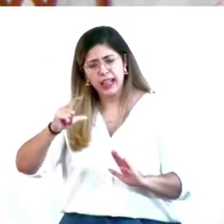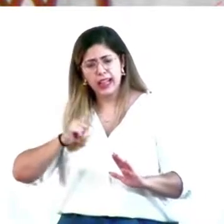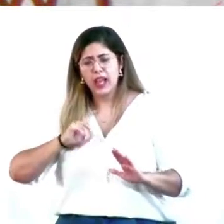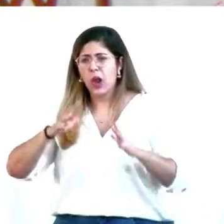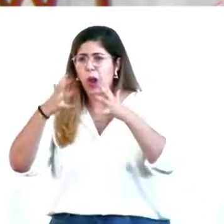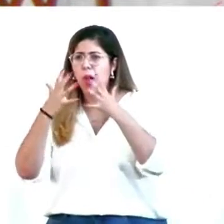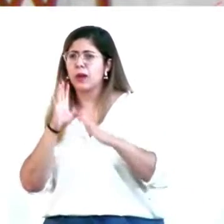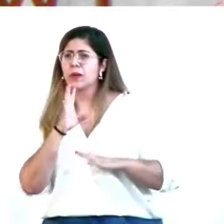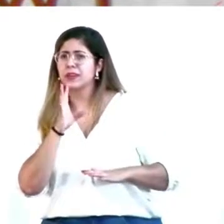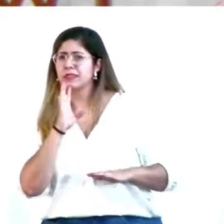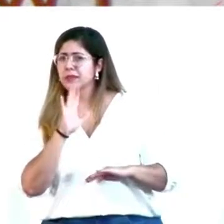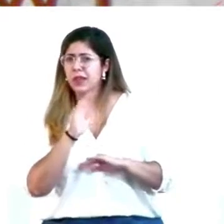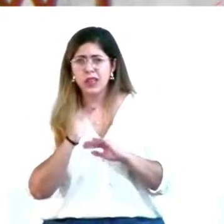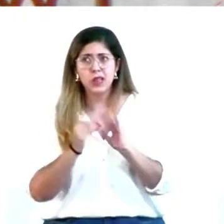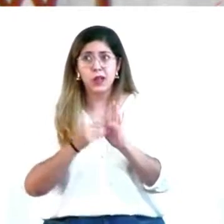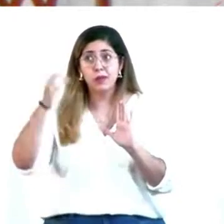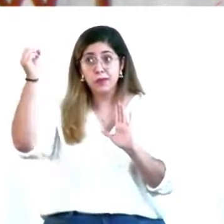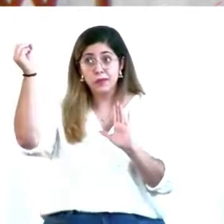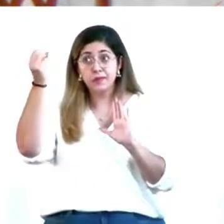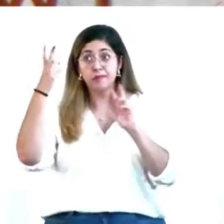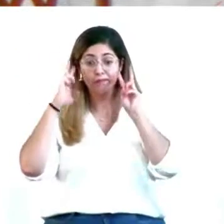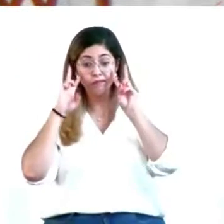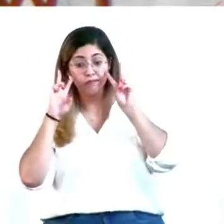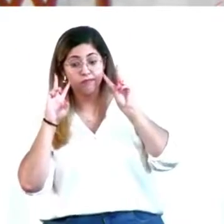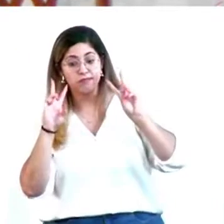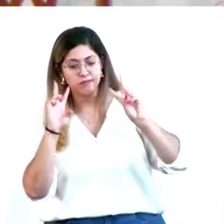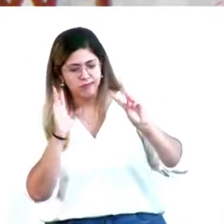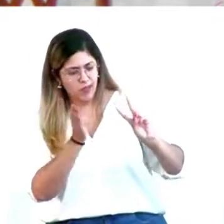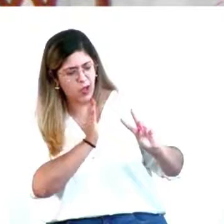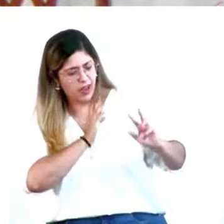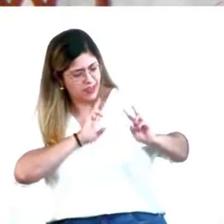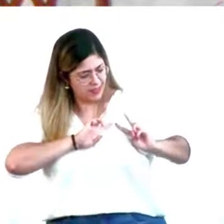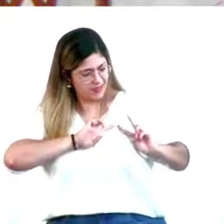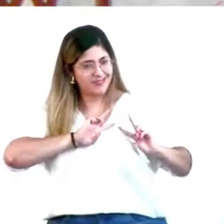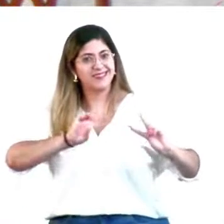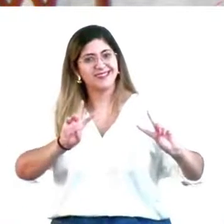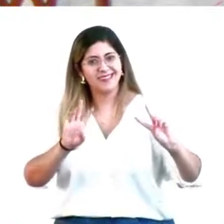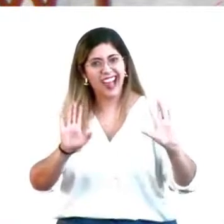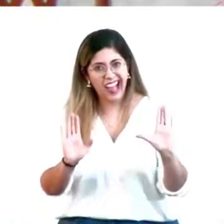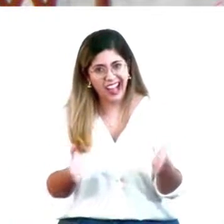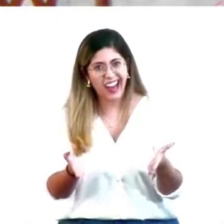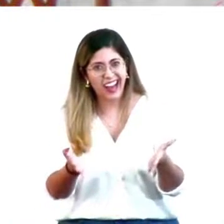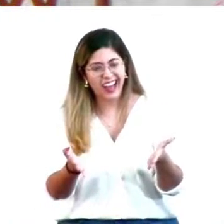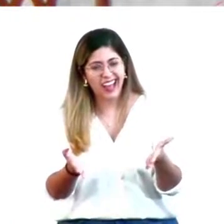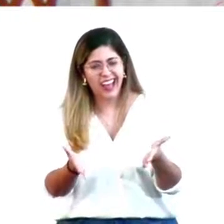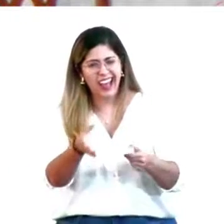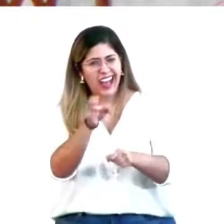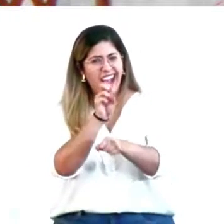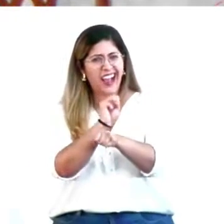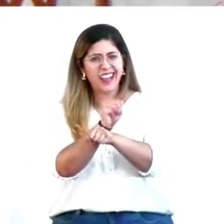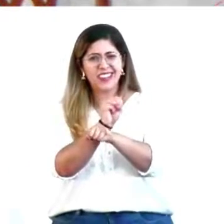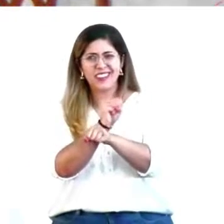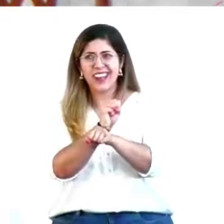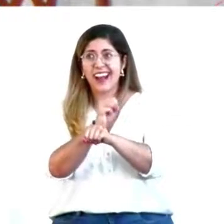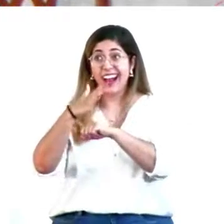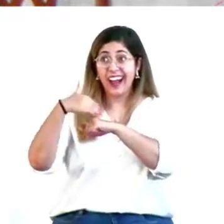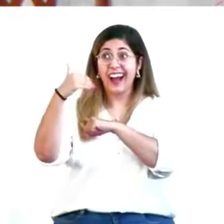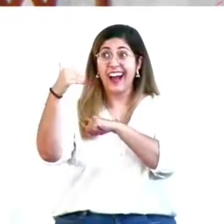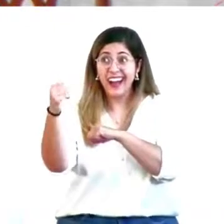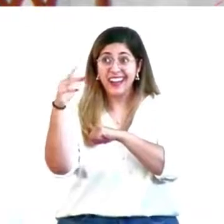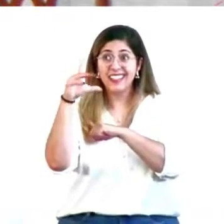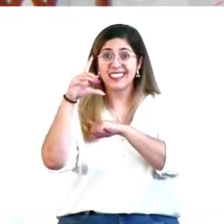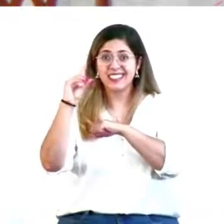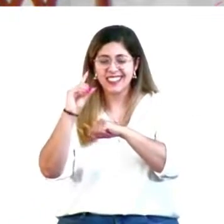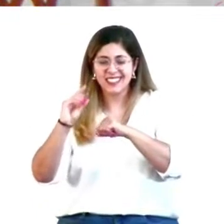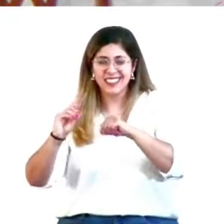de Deus, iluminando os olhos do coração para compreenderem a esperança do chamamento e a riqueza